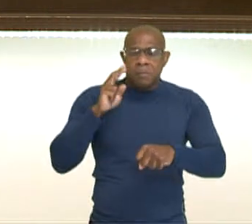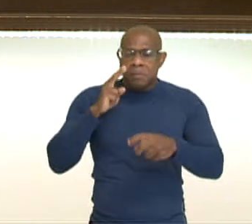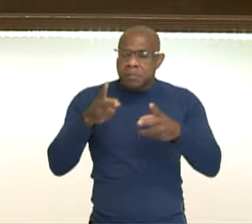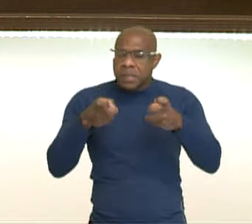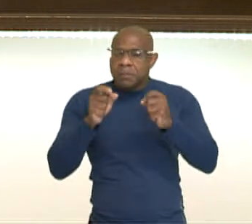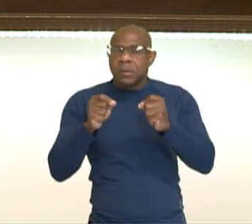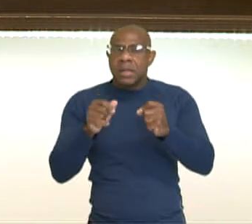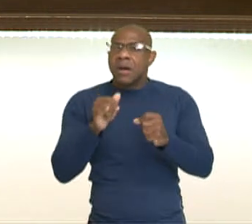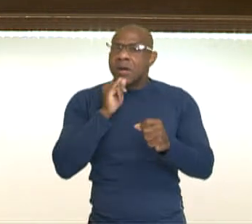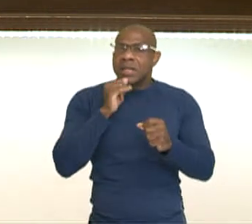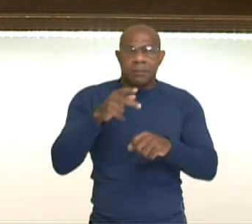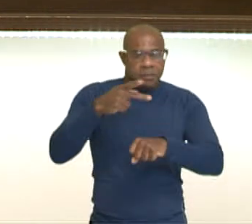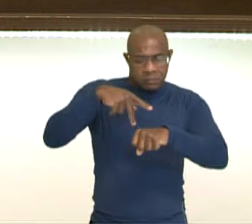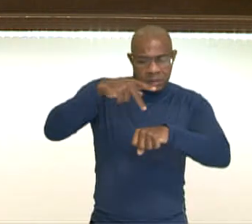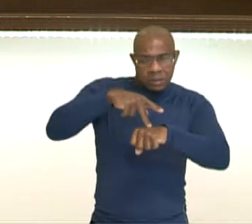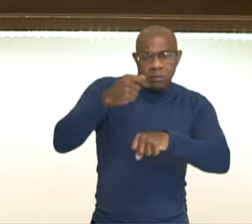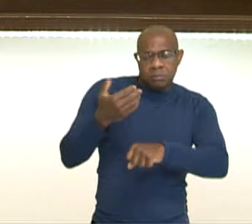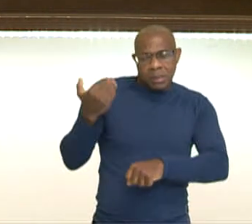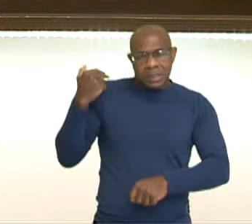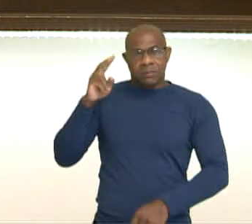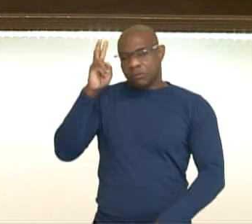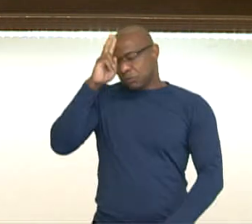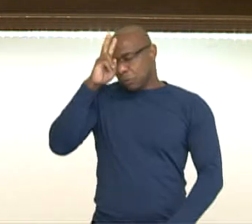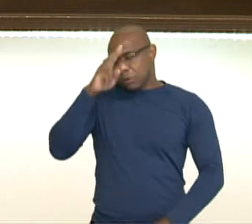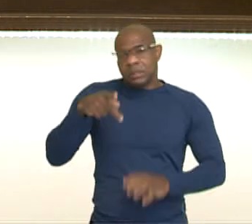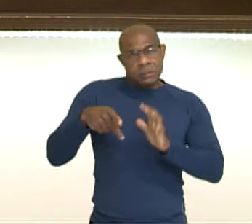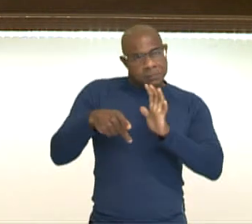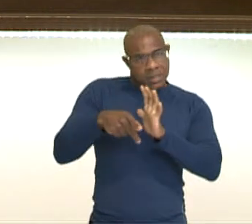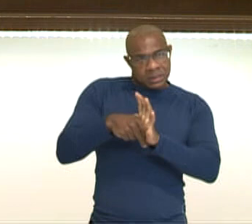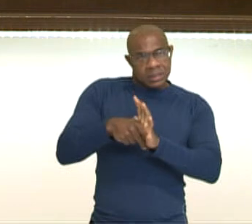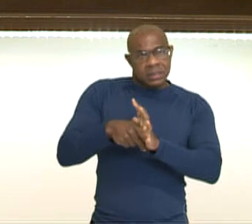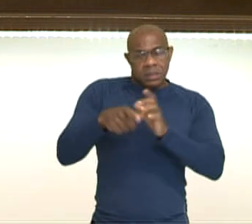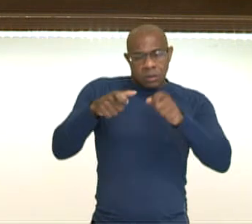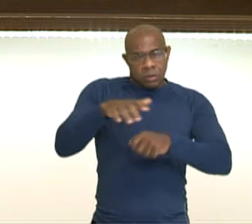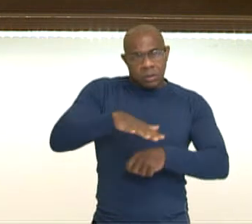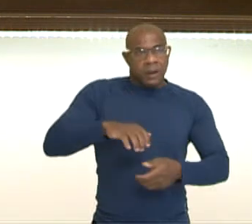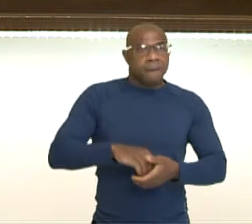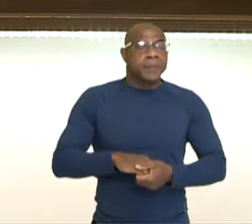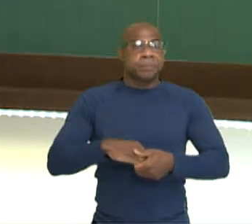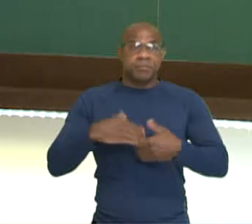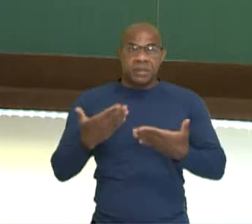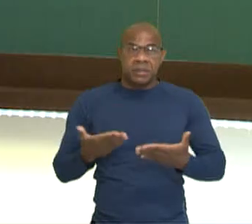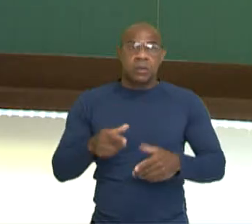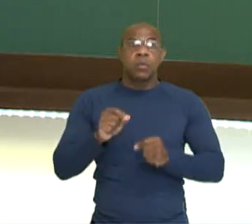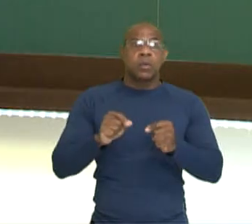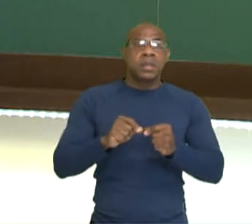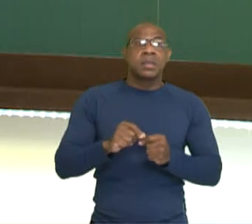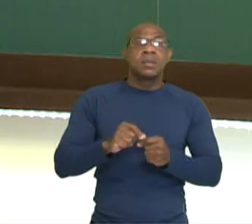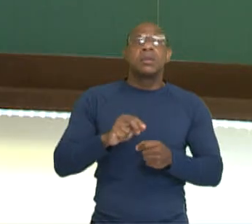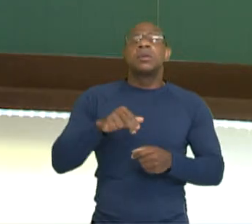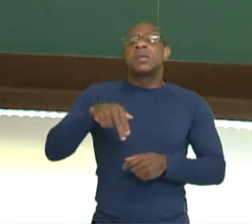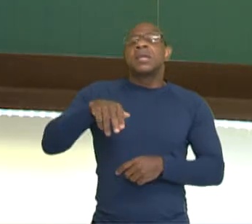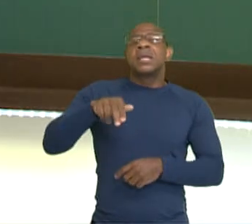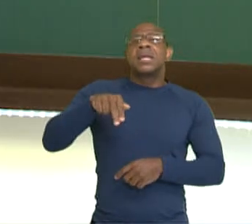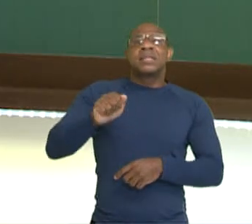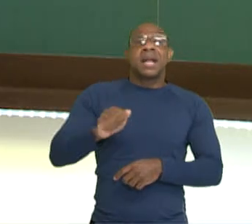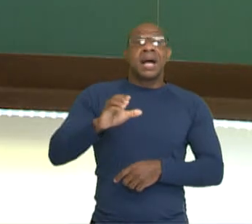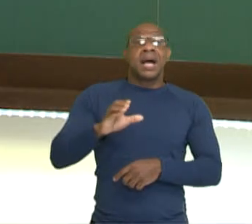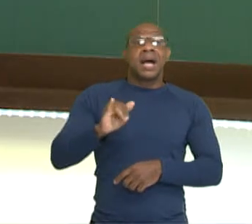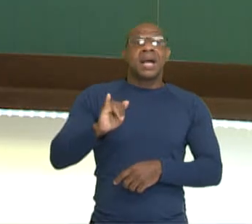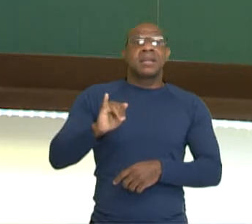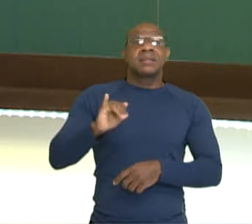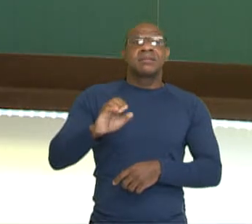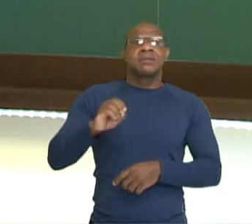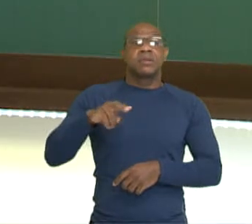reflexo desta noção de um passado histórico pertinente. E aí você chegou a falar do sentido nacionalista.